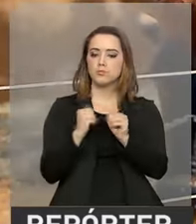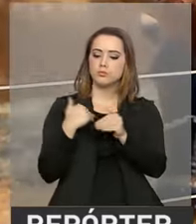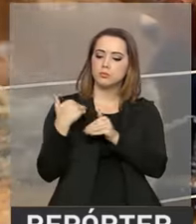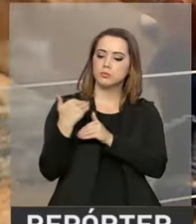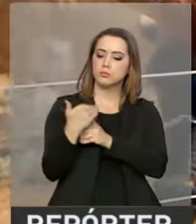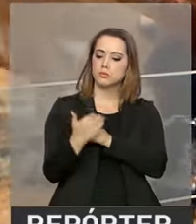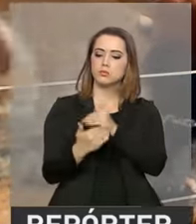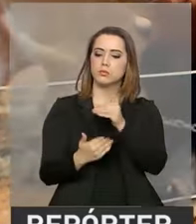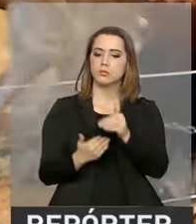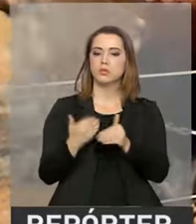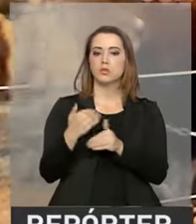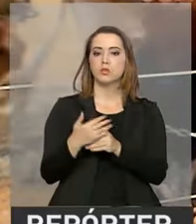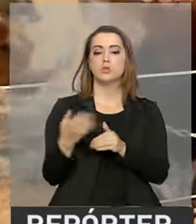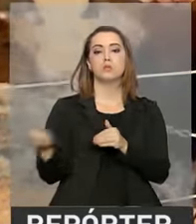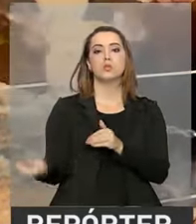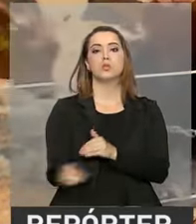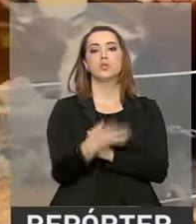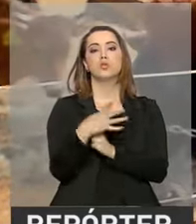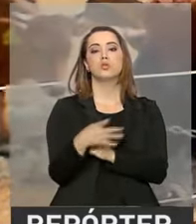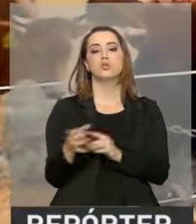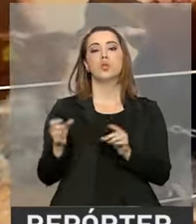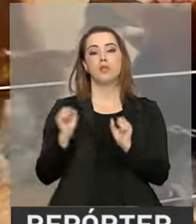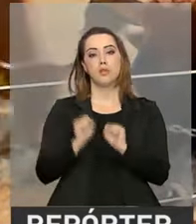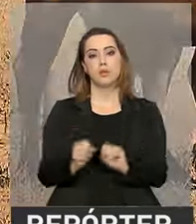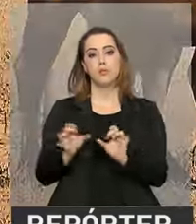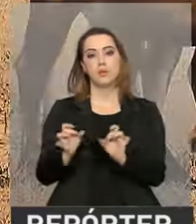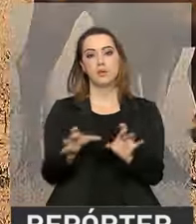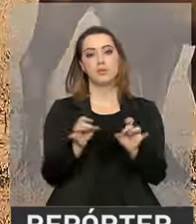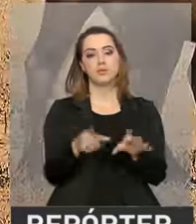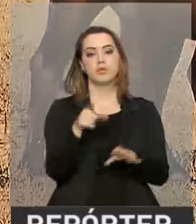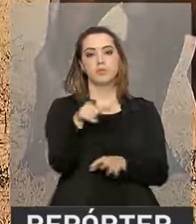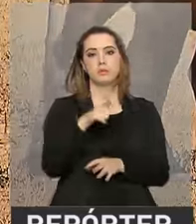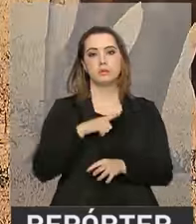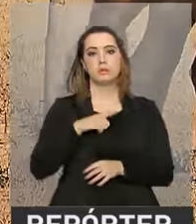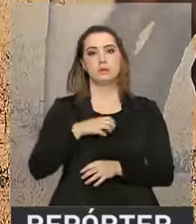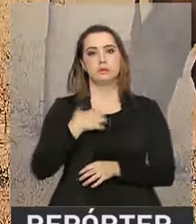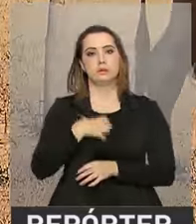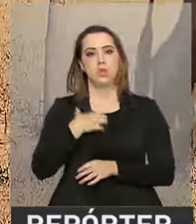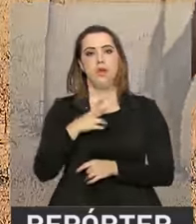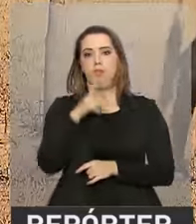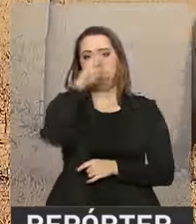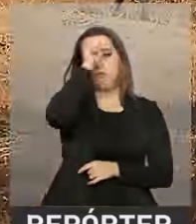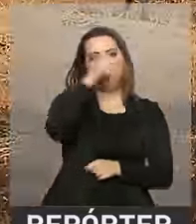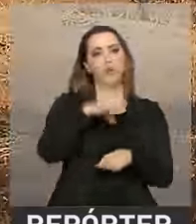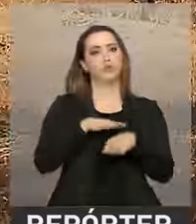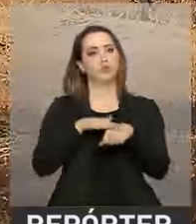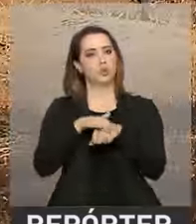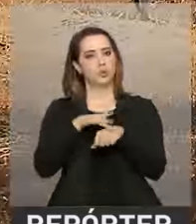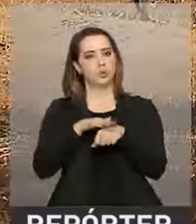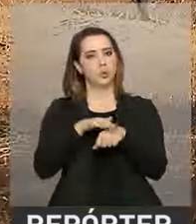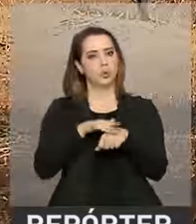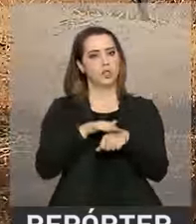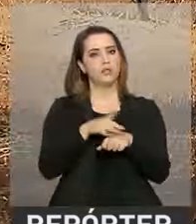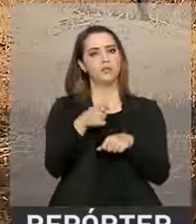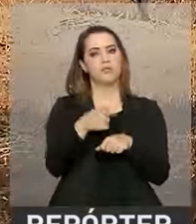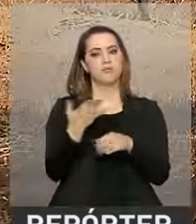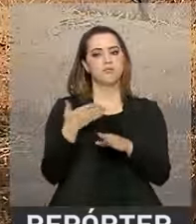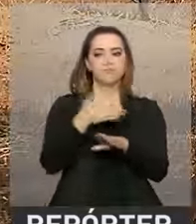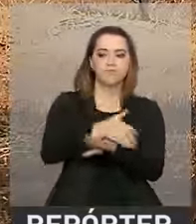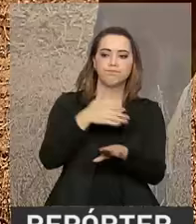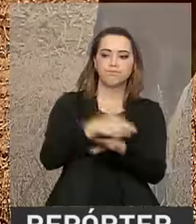transferidas para as raças de interesse comercial, como, por exemplo, resistência a doenças, adaptação a